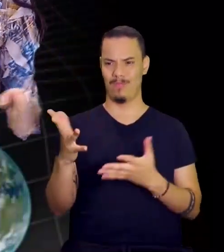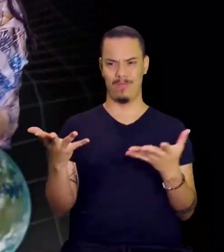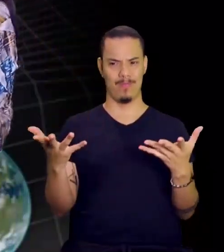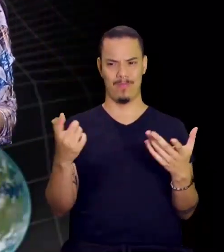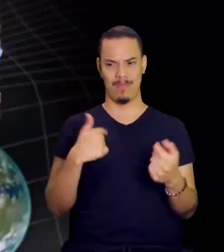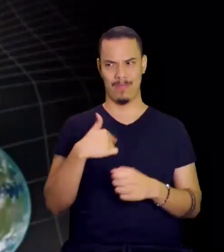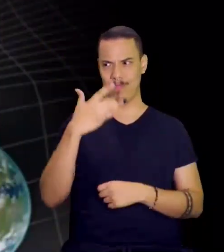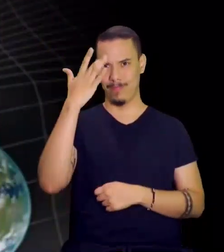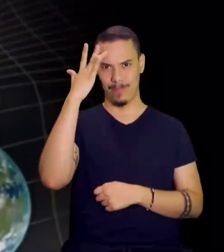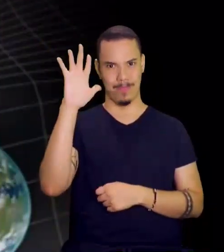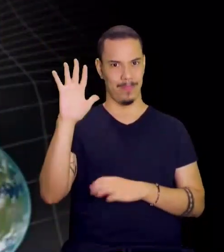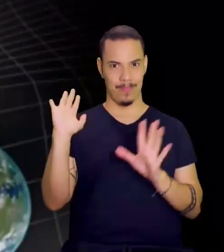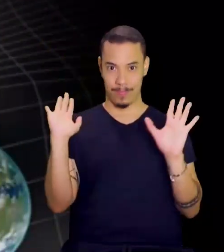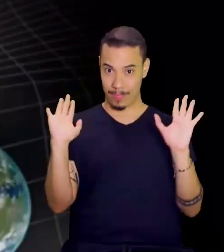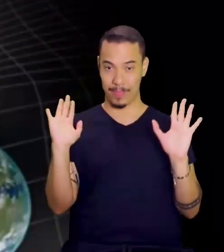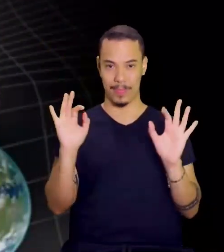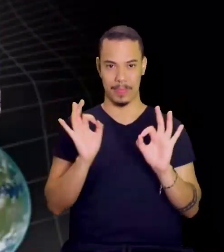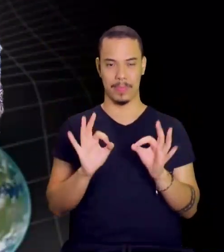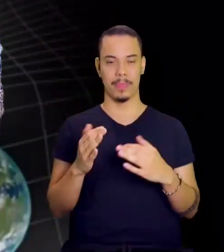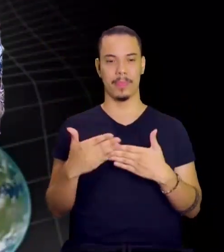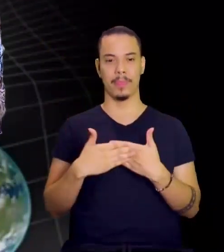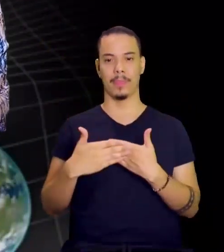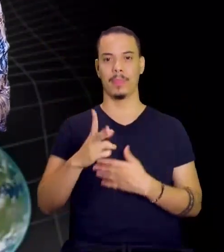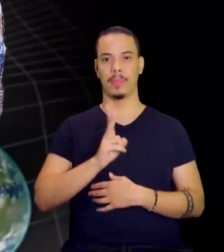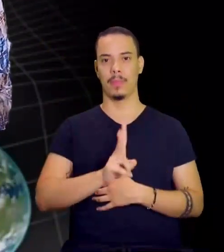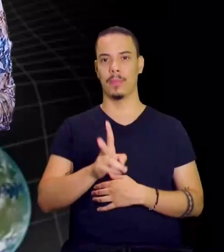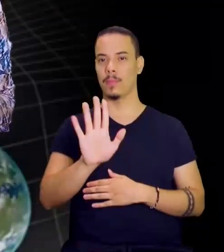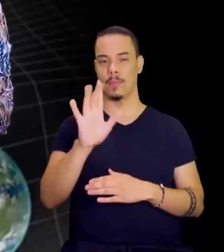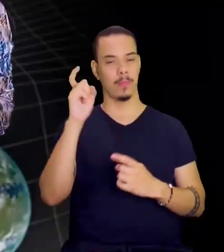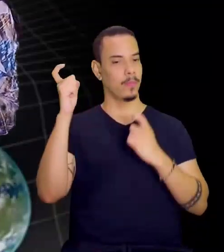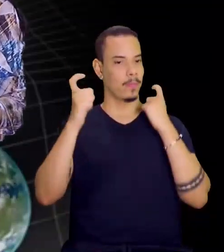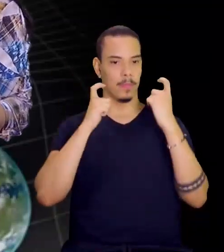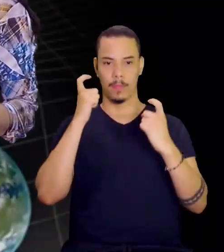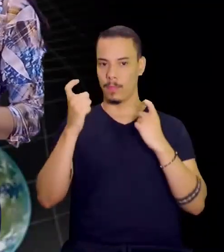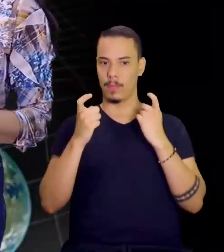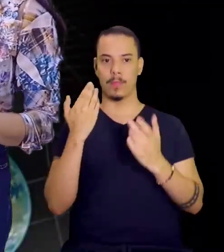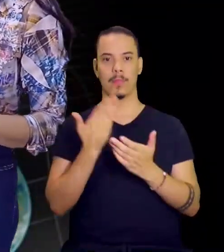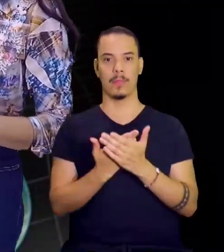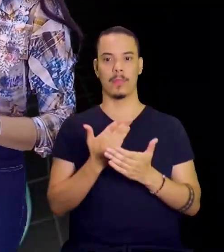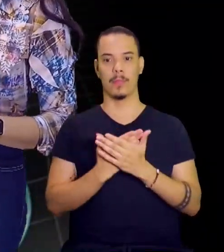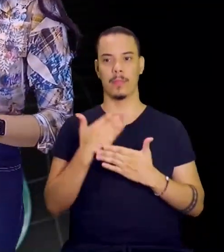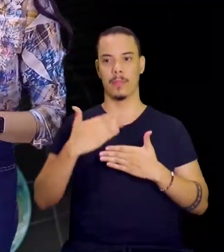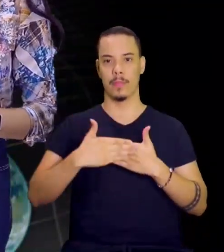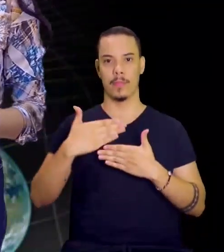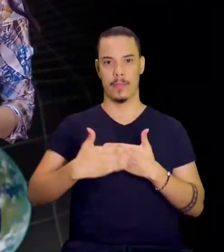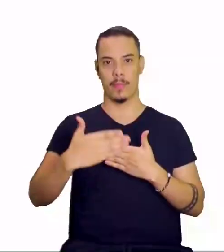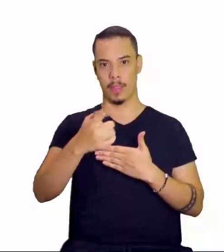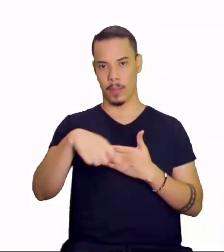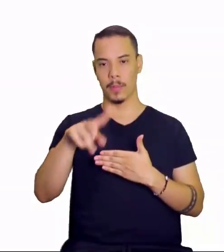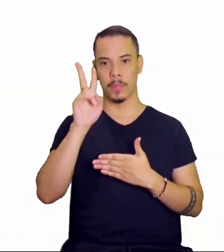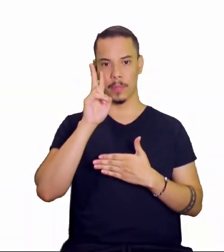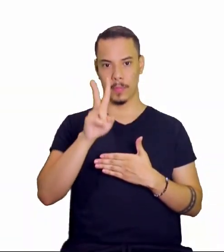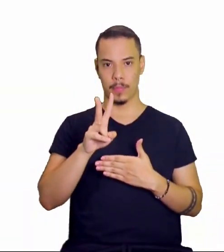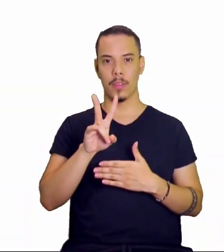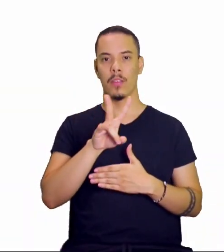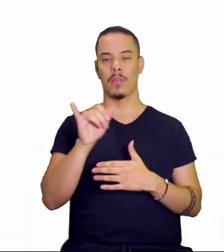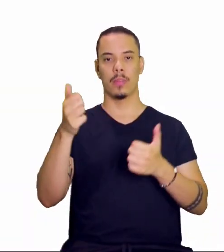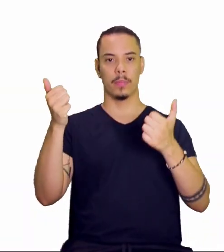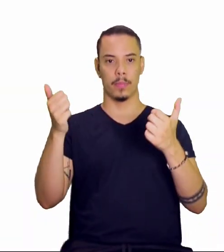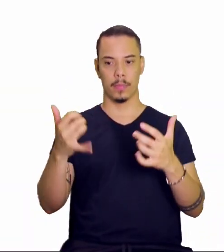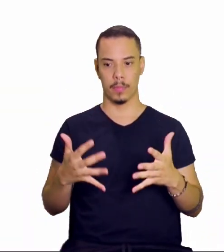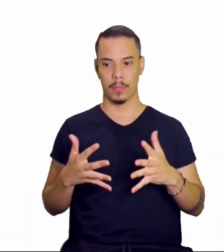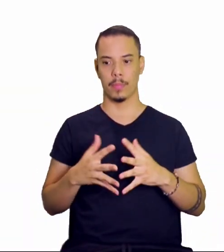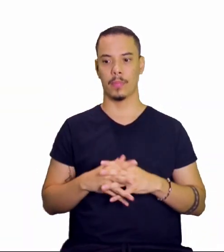então... né? Vamos continuar, mas não pessoal. Se preocupem, né? Nós teremos nossas aulas desenvolvendo direitinho. Vamos enrolar isso daí para